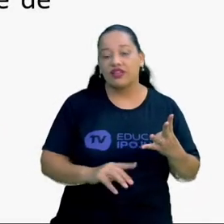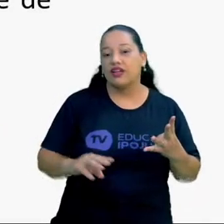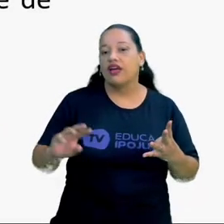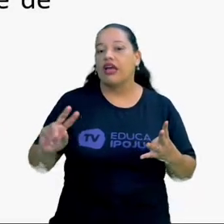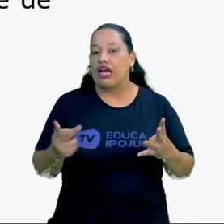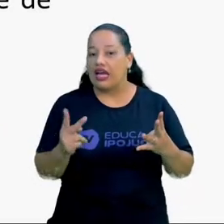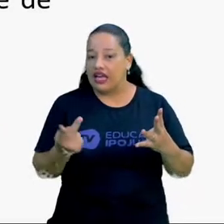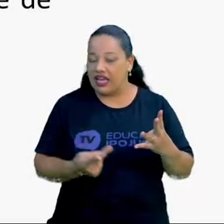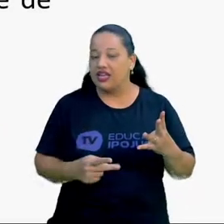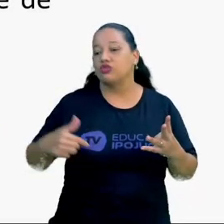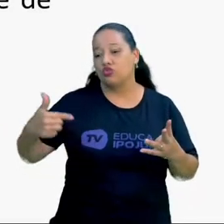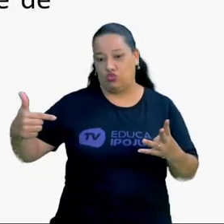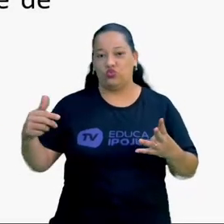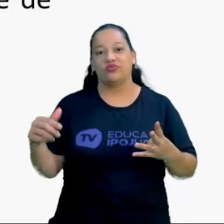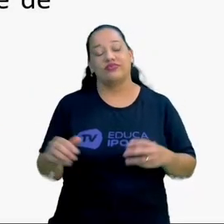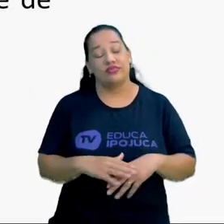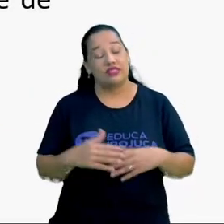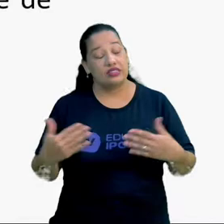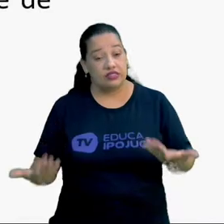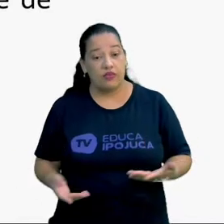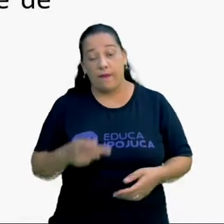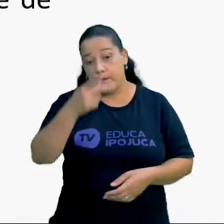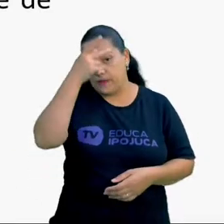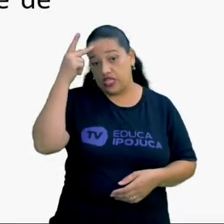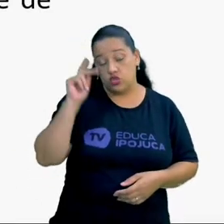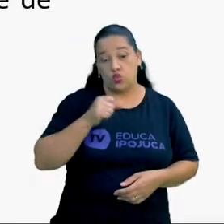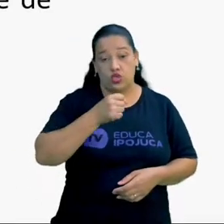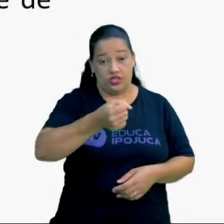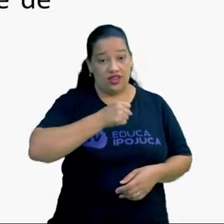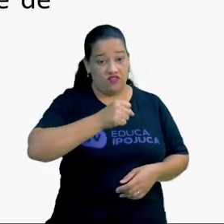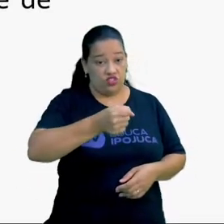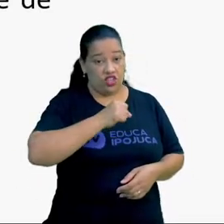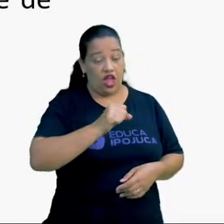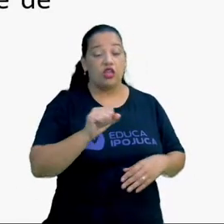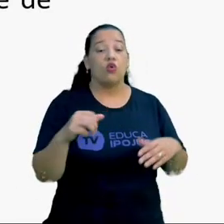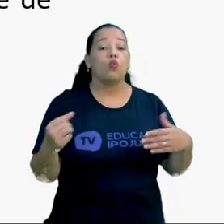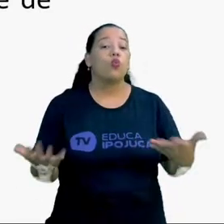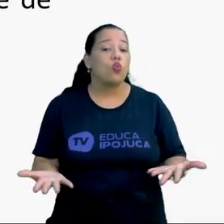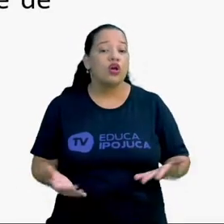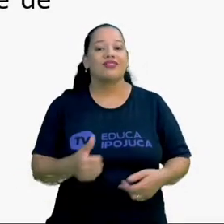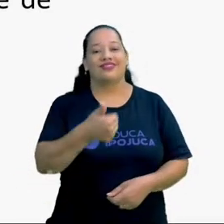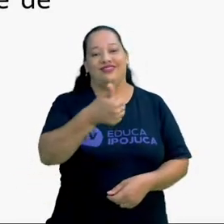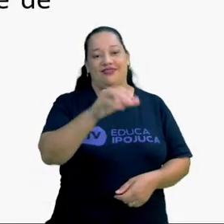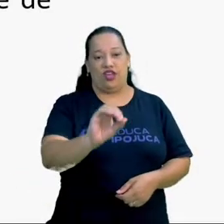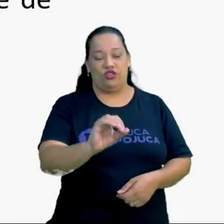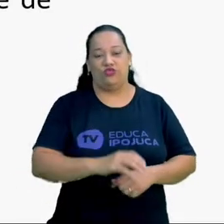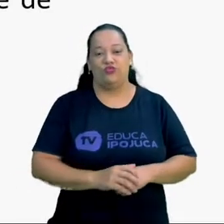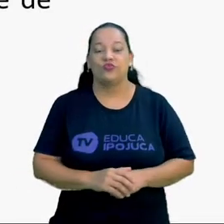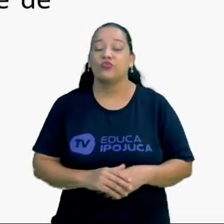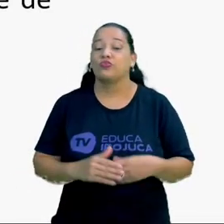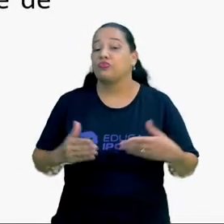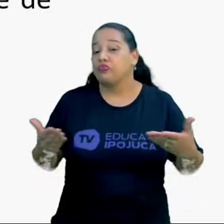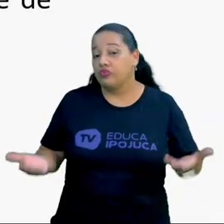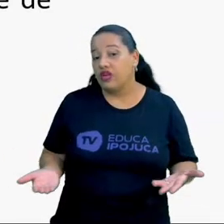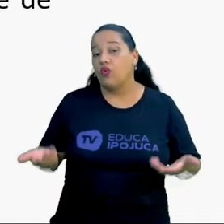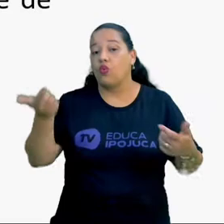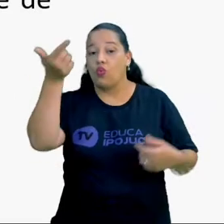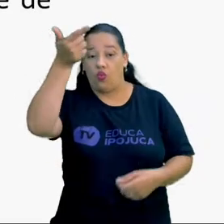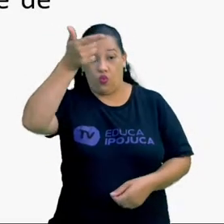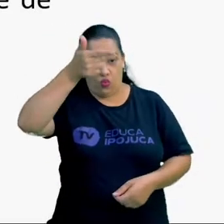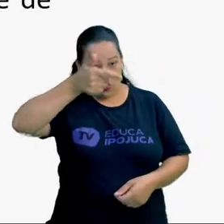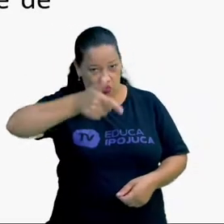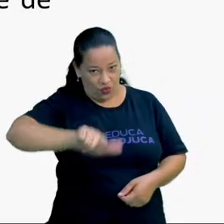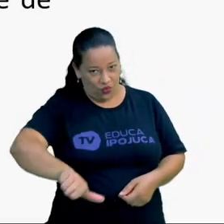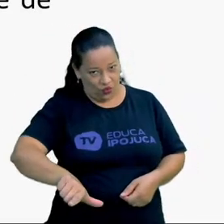total de entrevistados, que é o total de pessoas, foram de 10, ok? Agora nós vamos ver outro